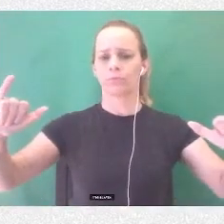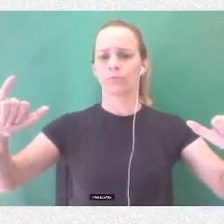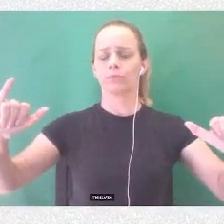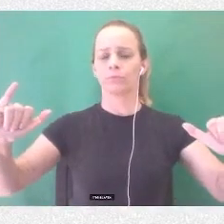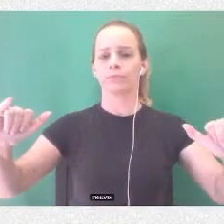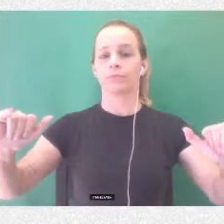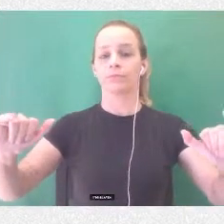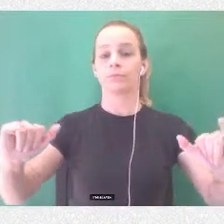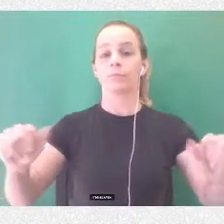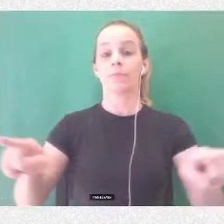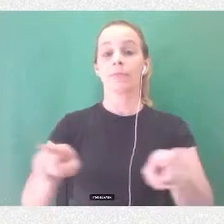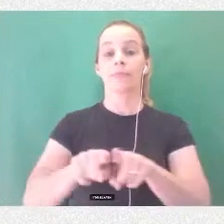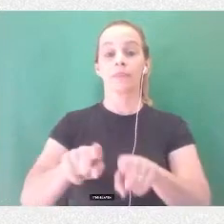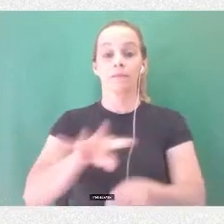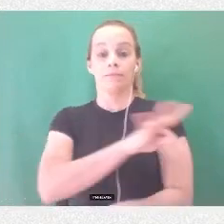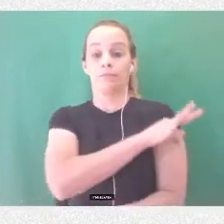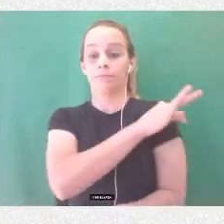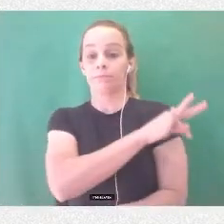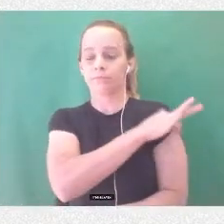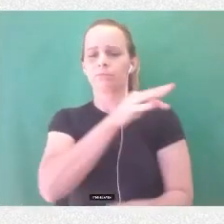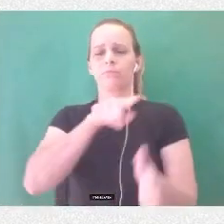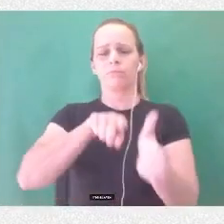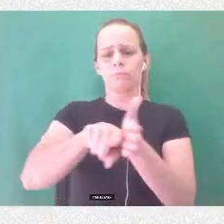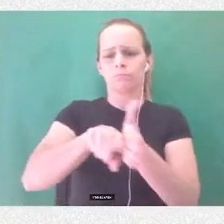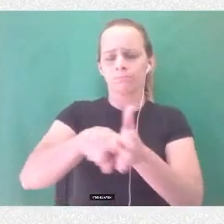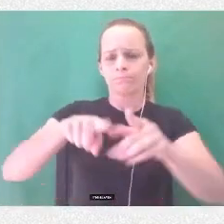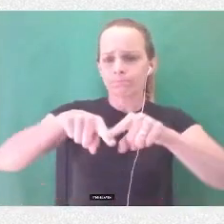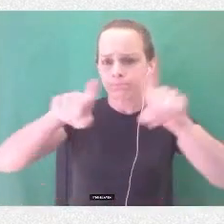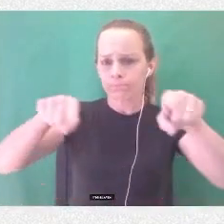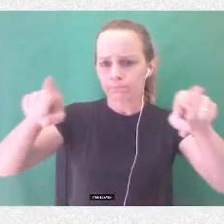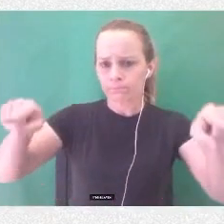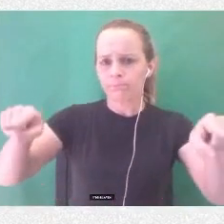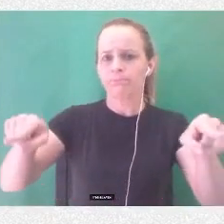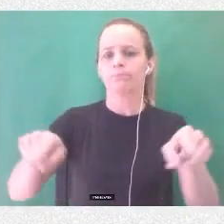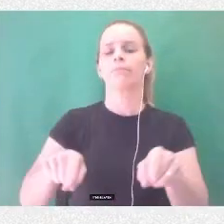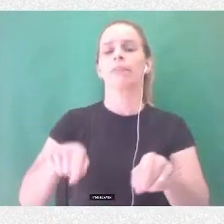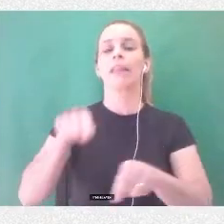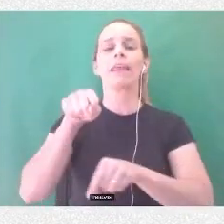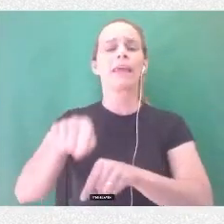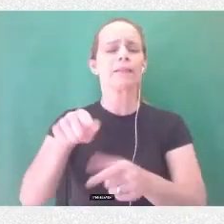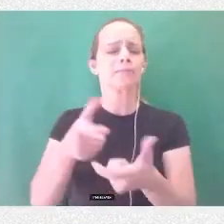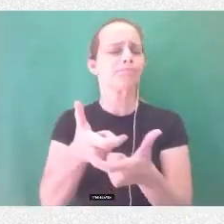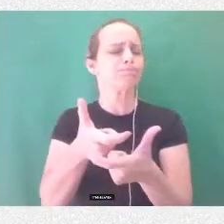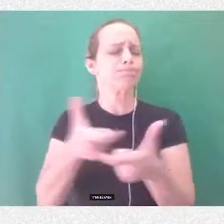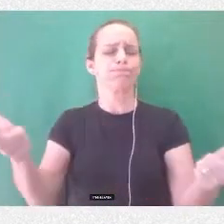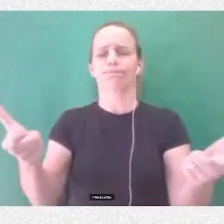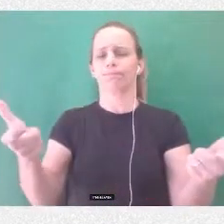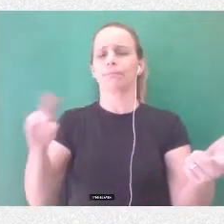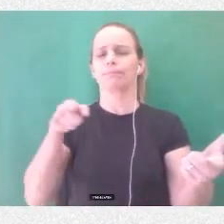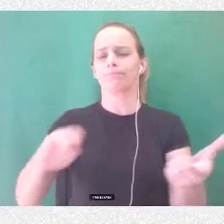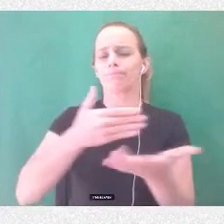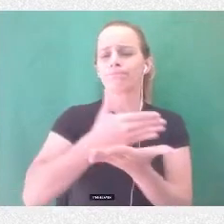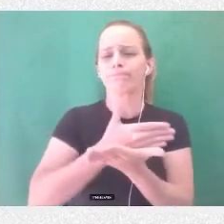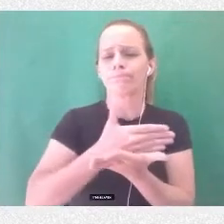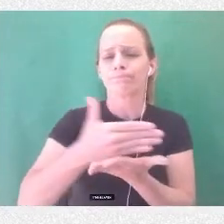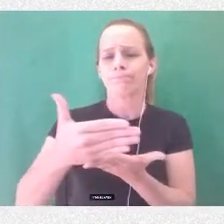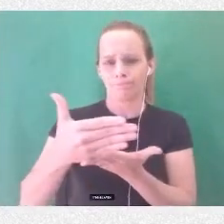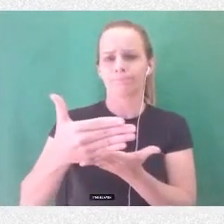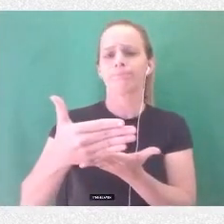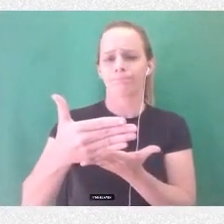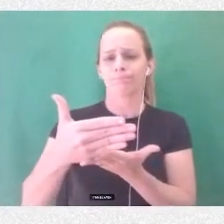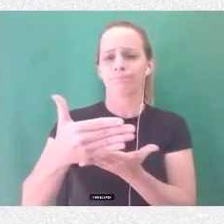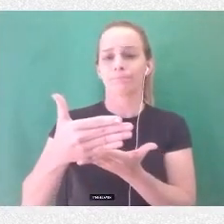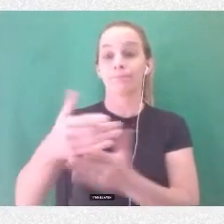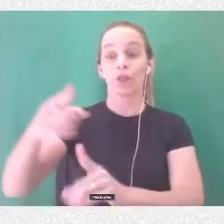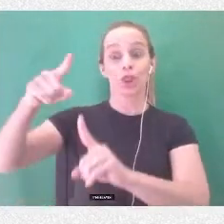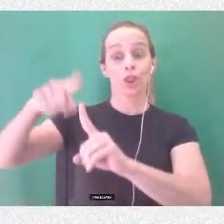inclusive no plano técnico-científico, dessa grande iniciativa que acabou incidindo sobre